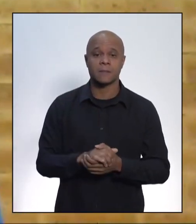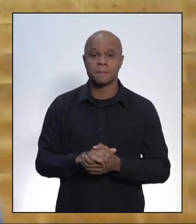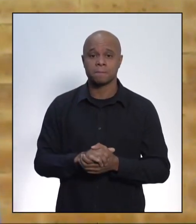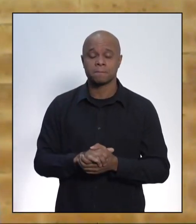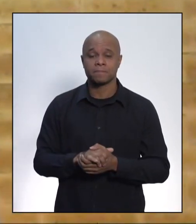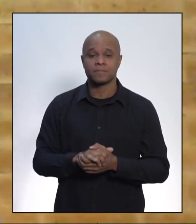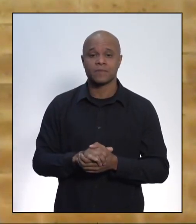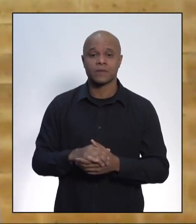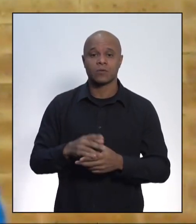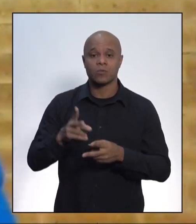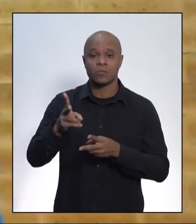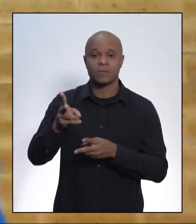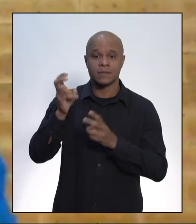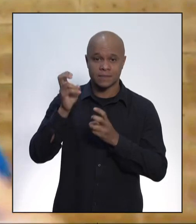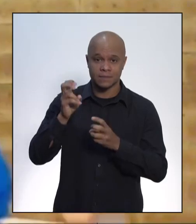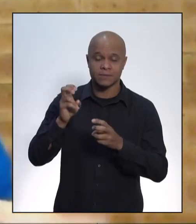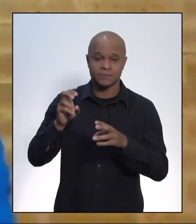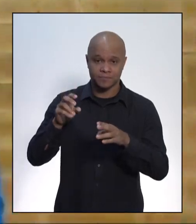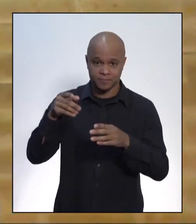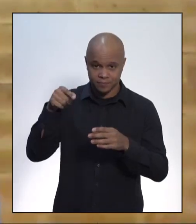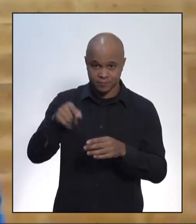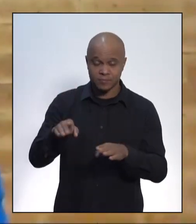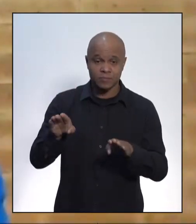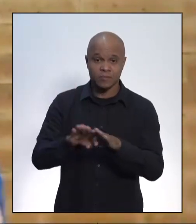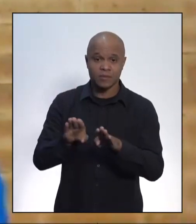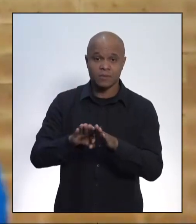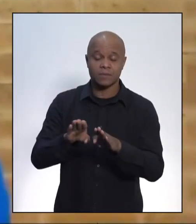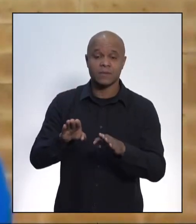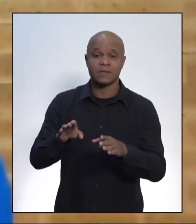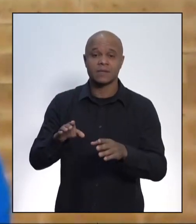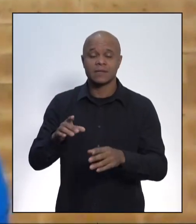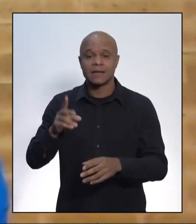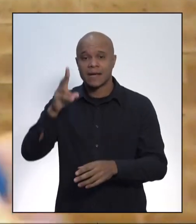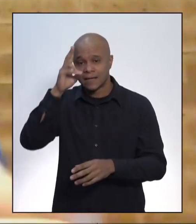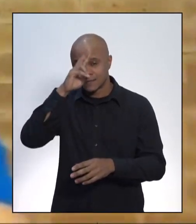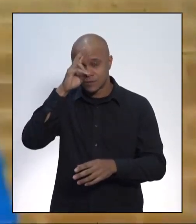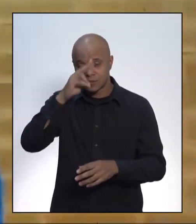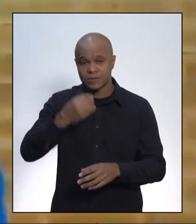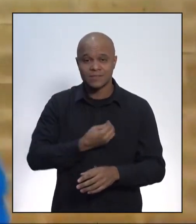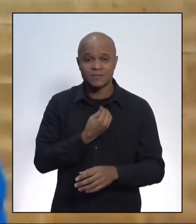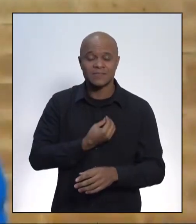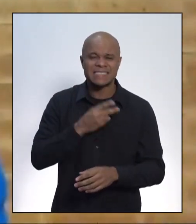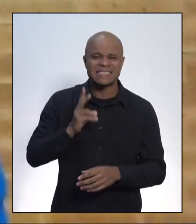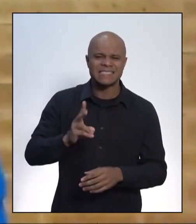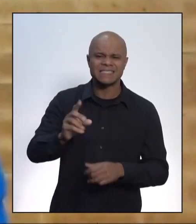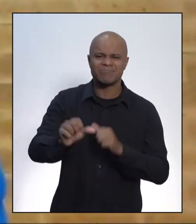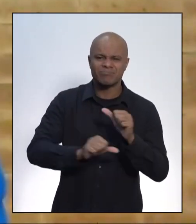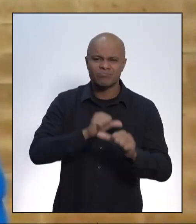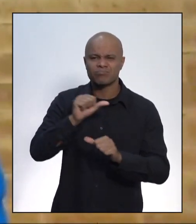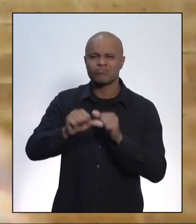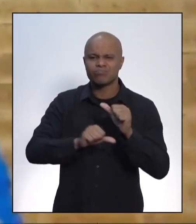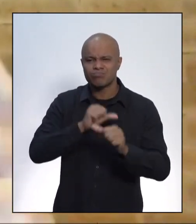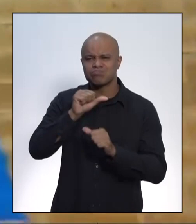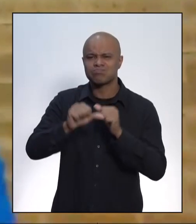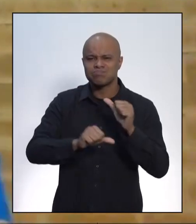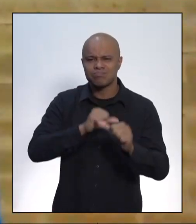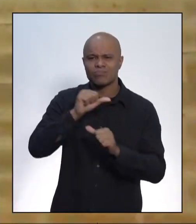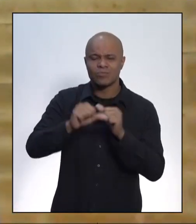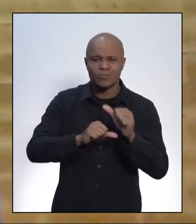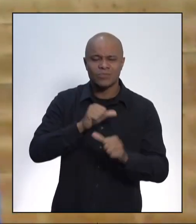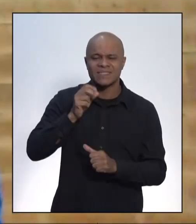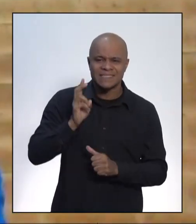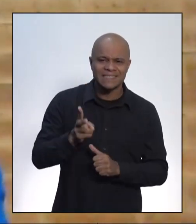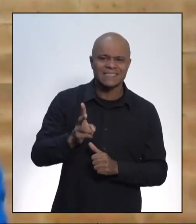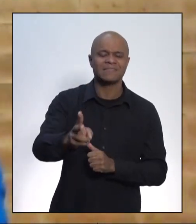O que eu percebi é que, linkando isso à minha história de vida, né, tudo que eu passei, eu sempre mudei muito, sabe? Minha vida sempre mudou muito drasticamente o